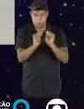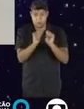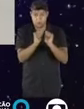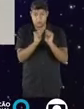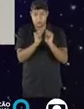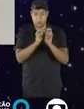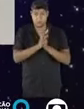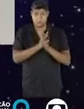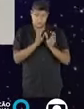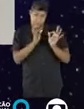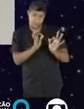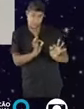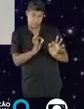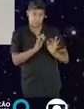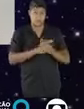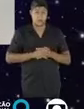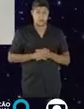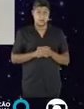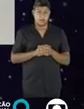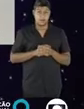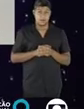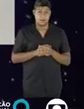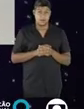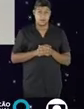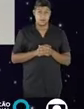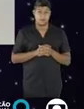na estação certa, ele pode ser